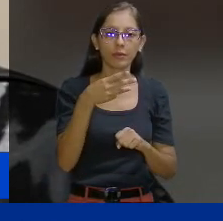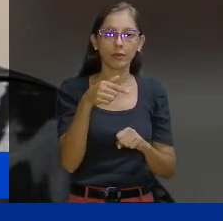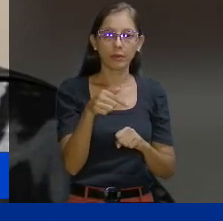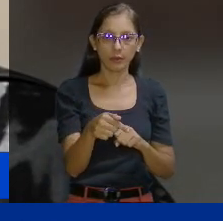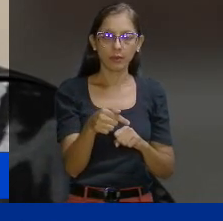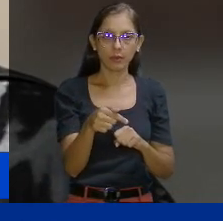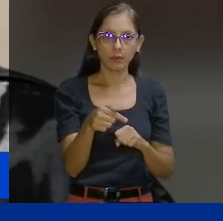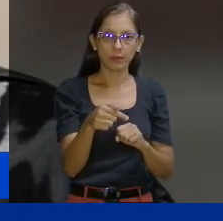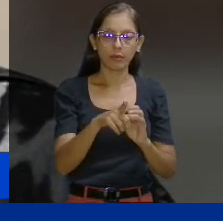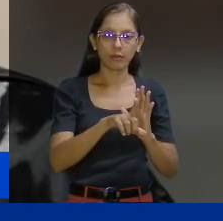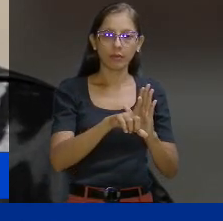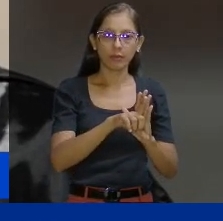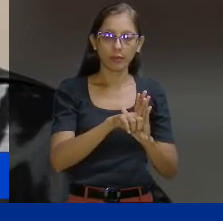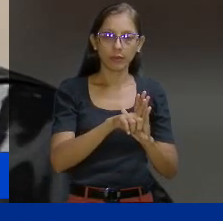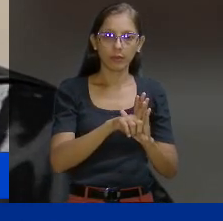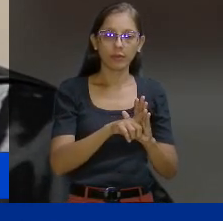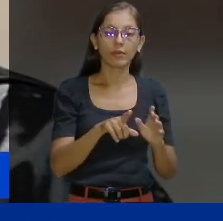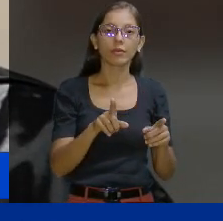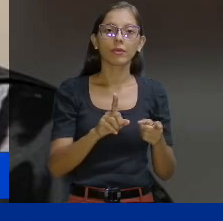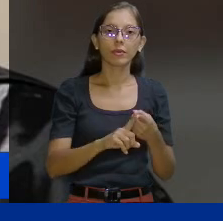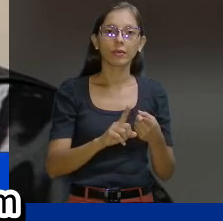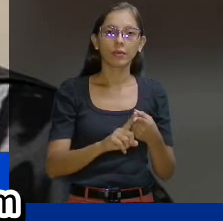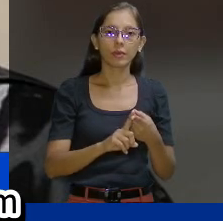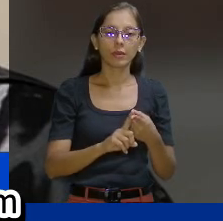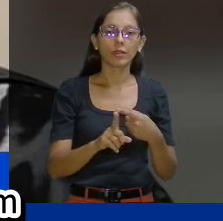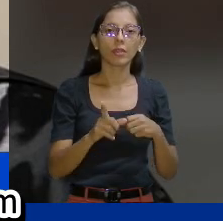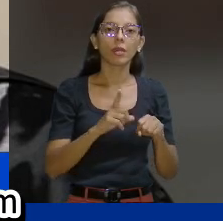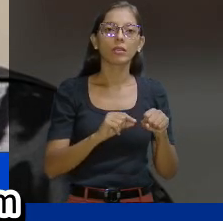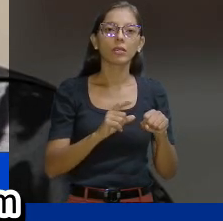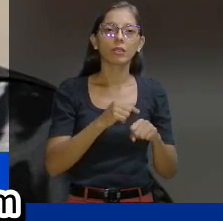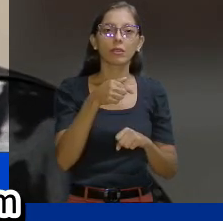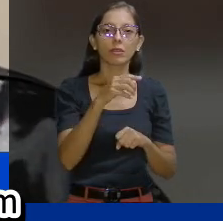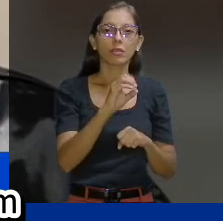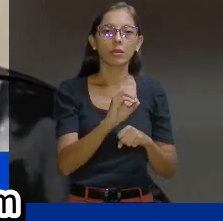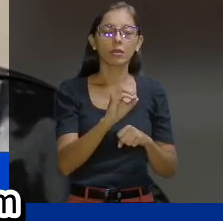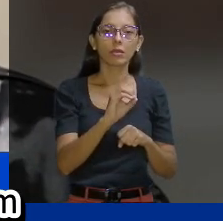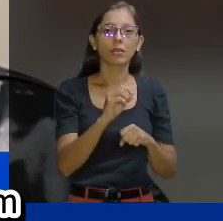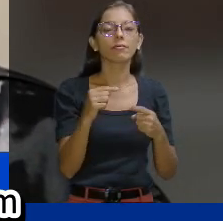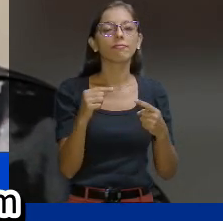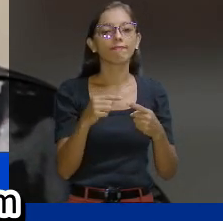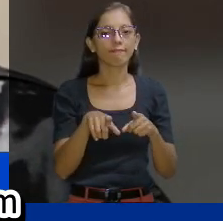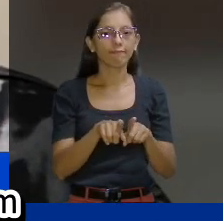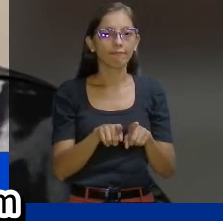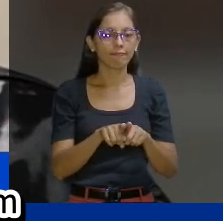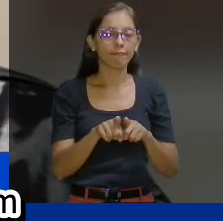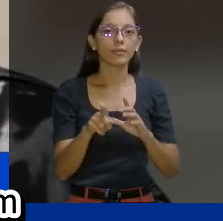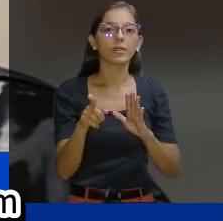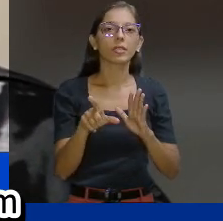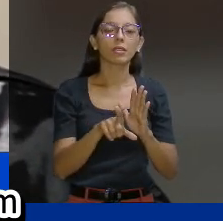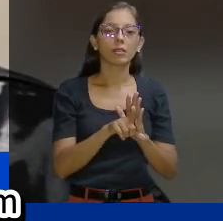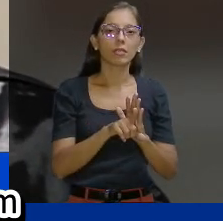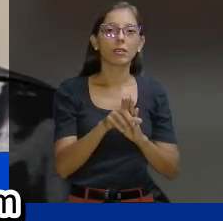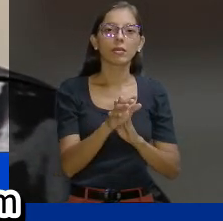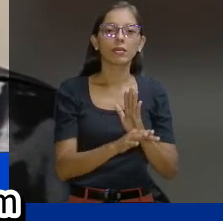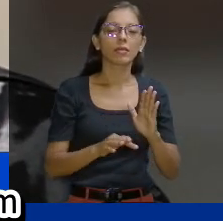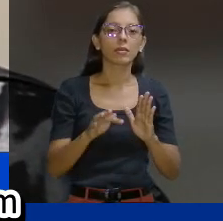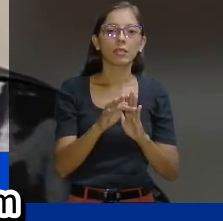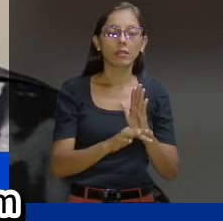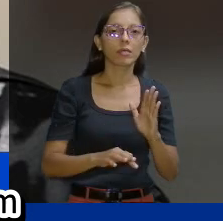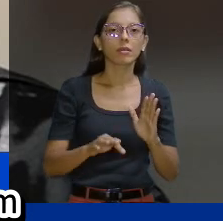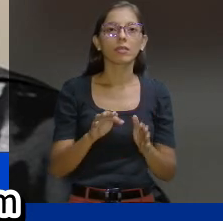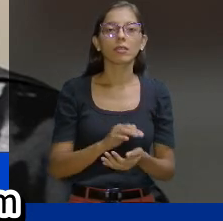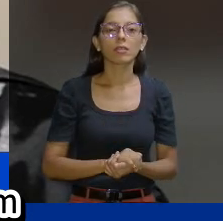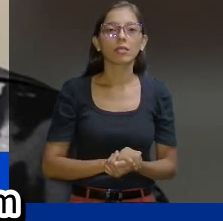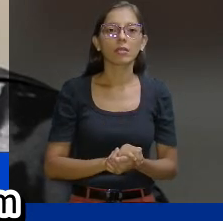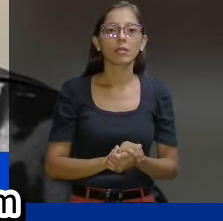Constituição Federal e no artigo 70 também da Constituição Federal, que tratam da transparência,